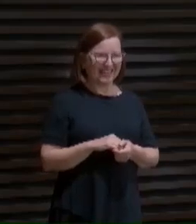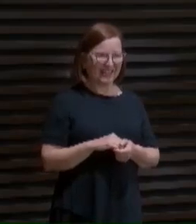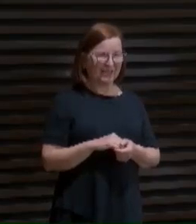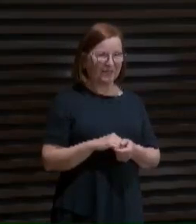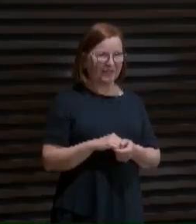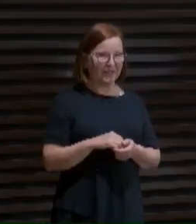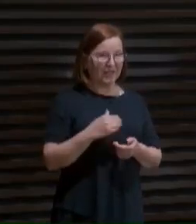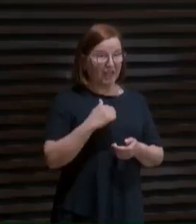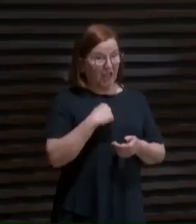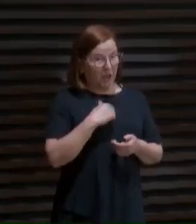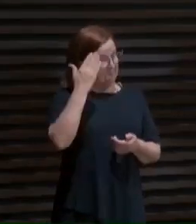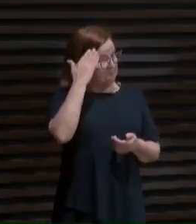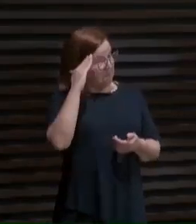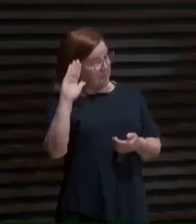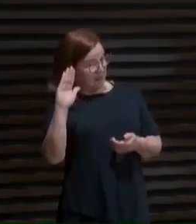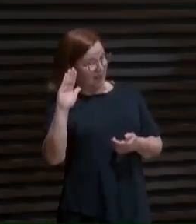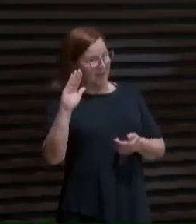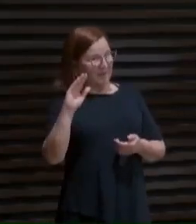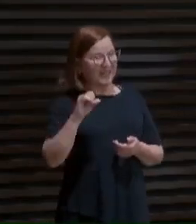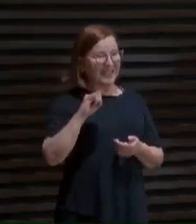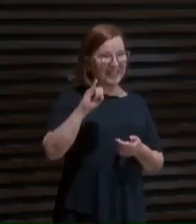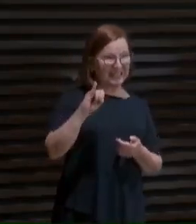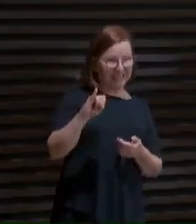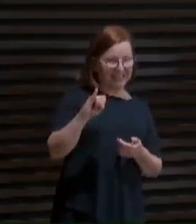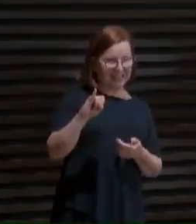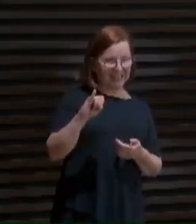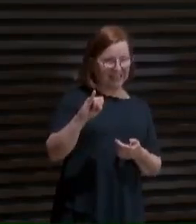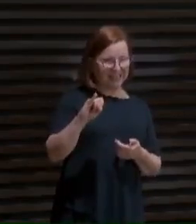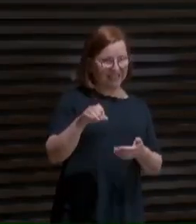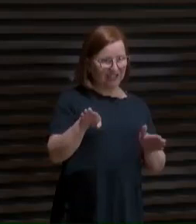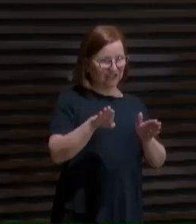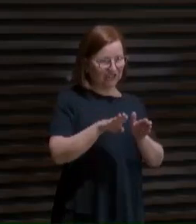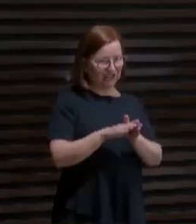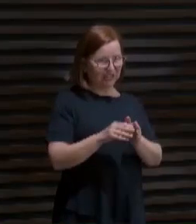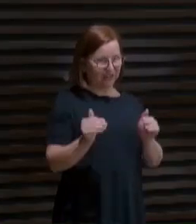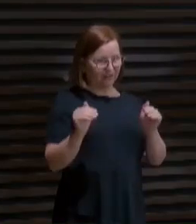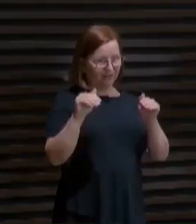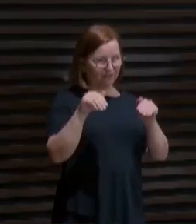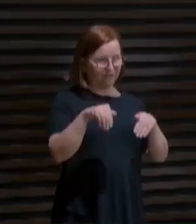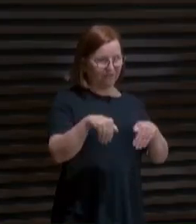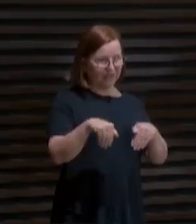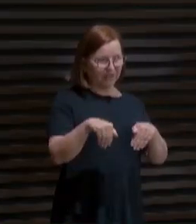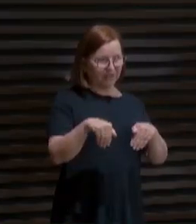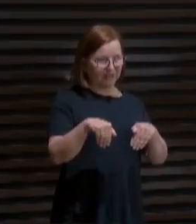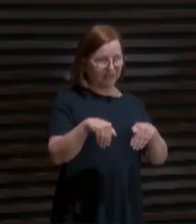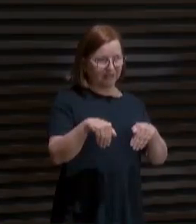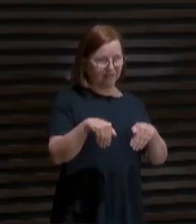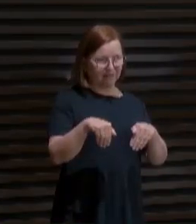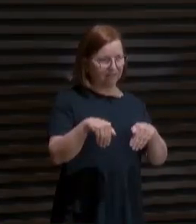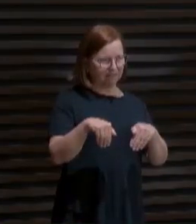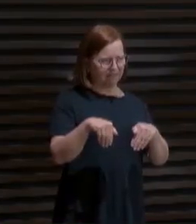eu não sabia se iria chegar ao fim da exposição do Evangelho de João.